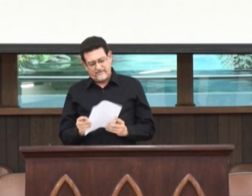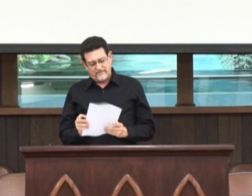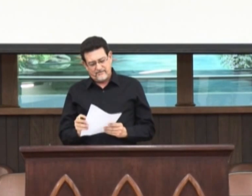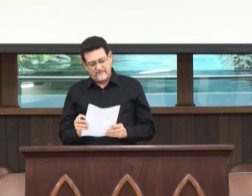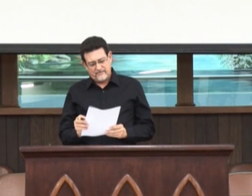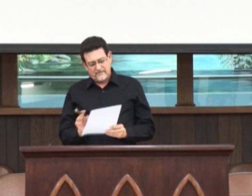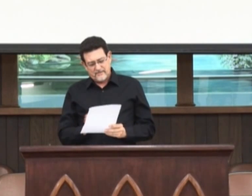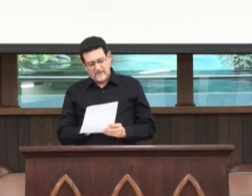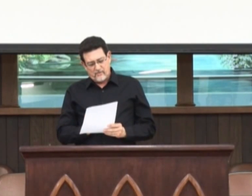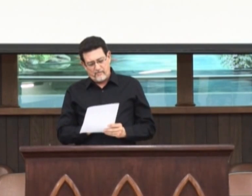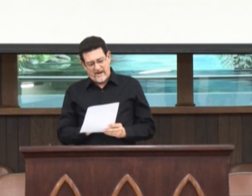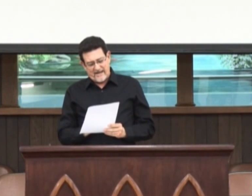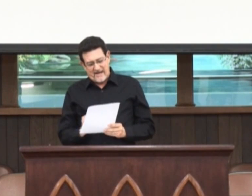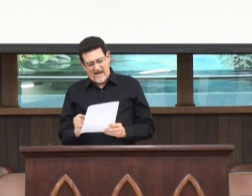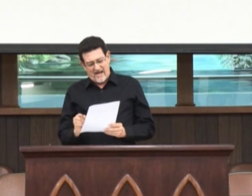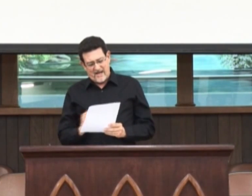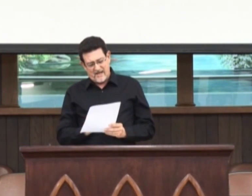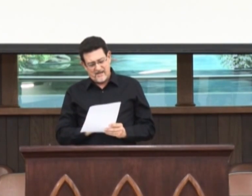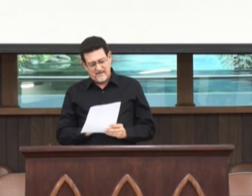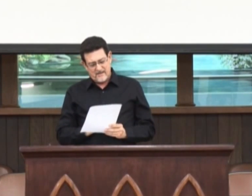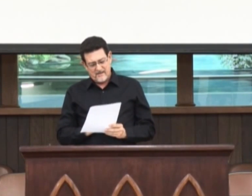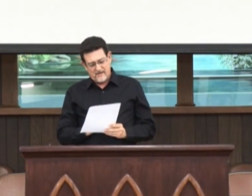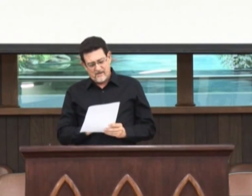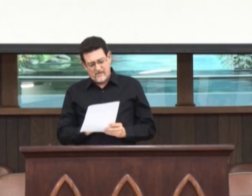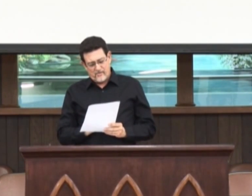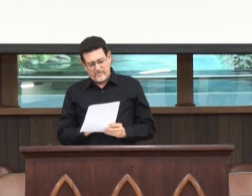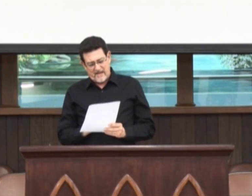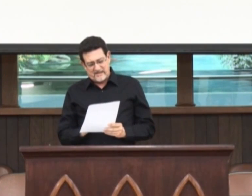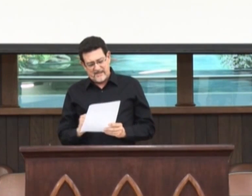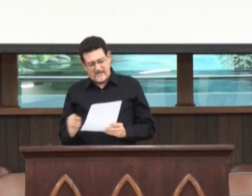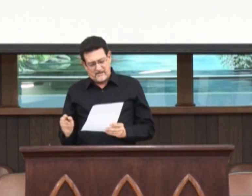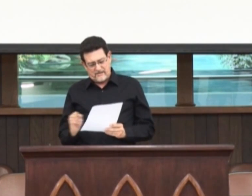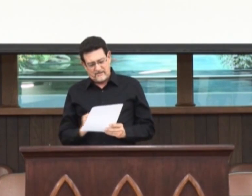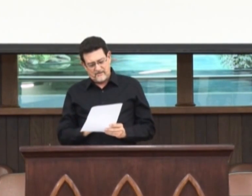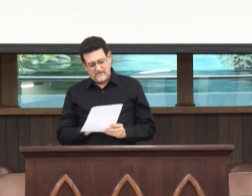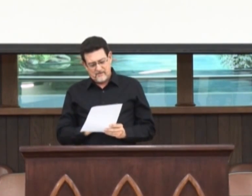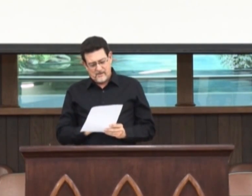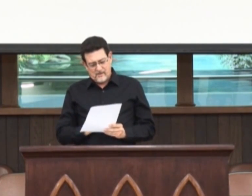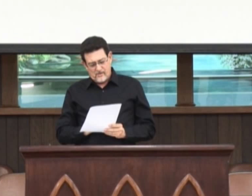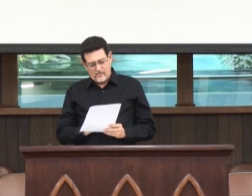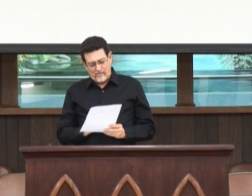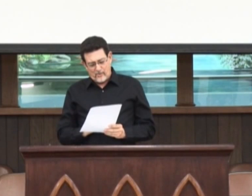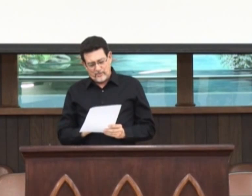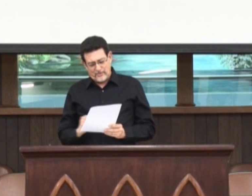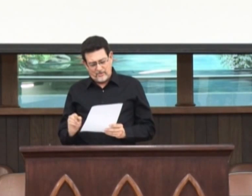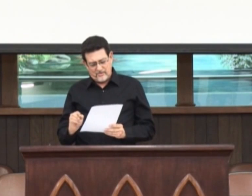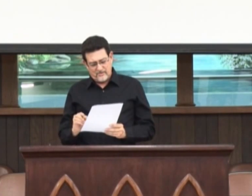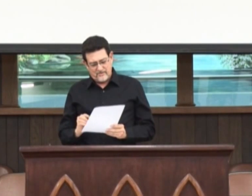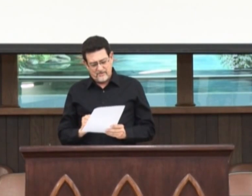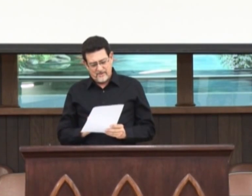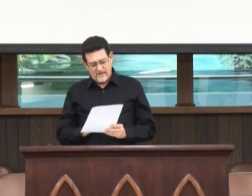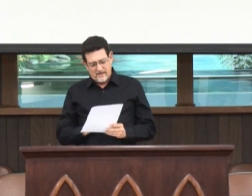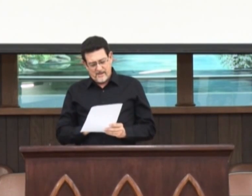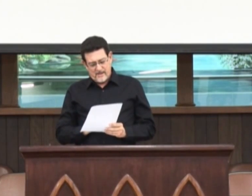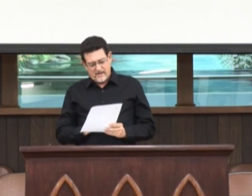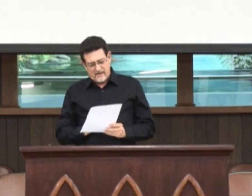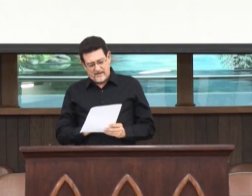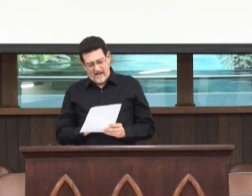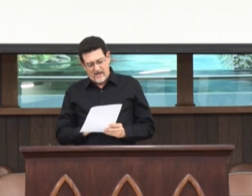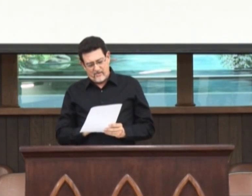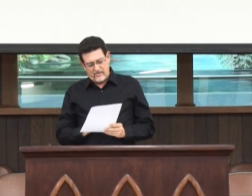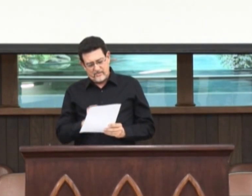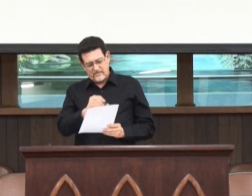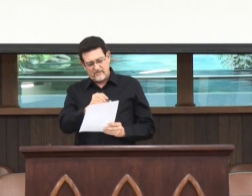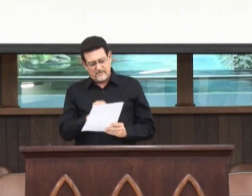Londrina, o Paraná, o Brasil, o mundo,